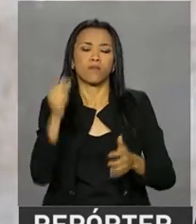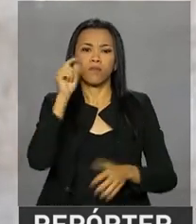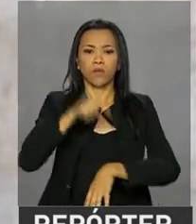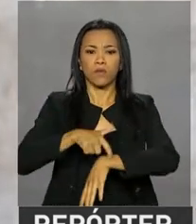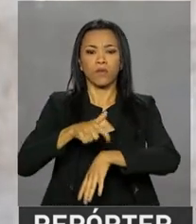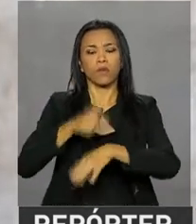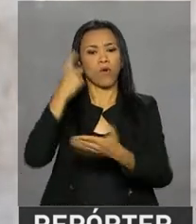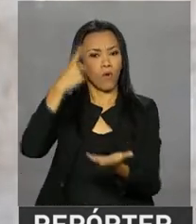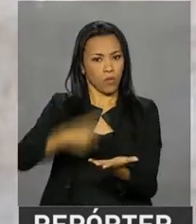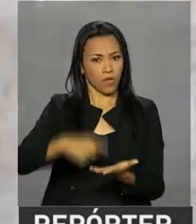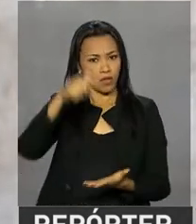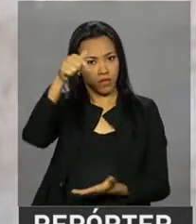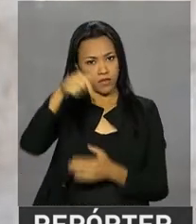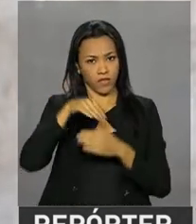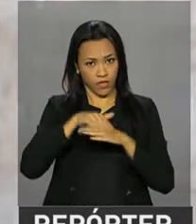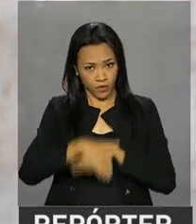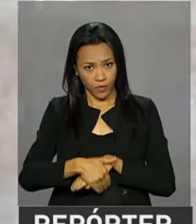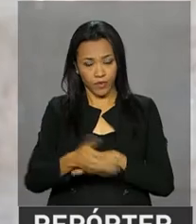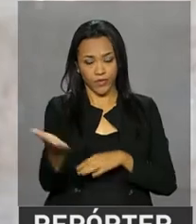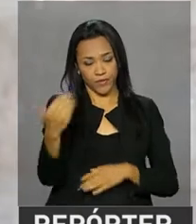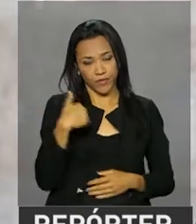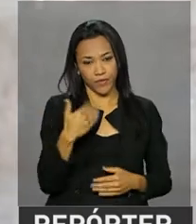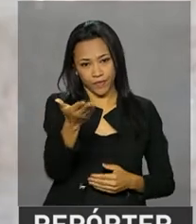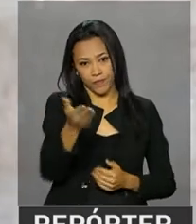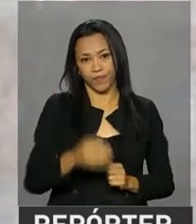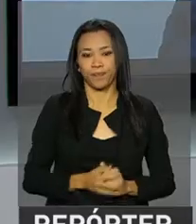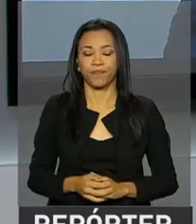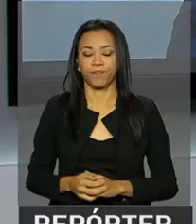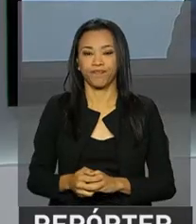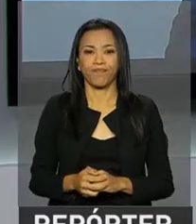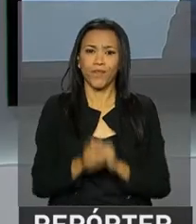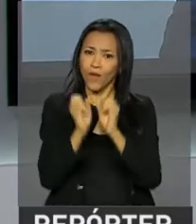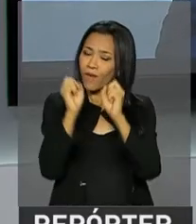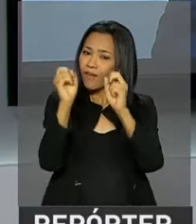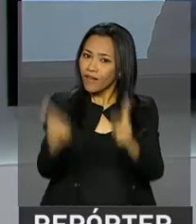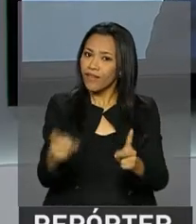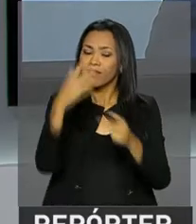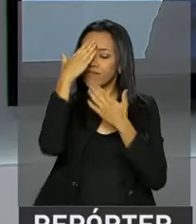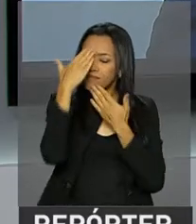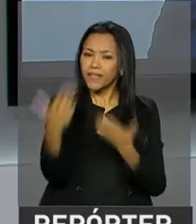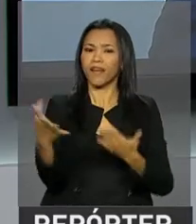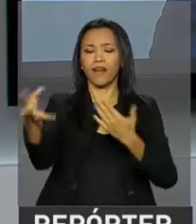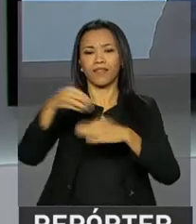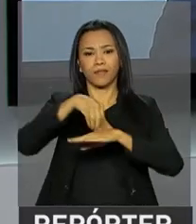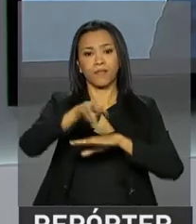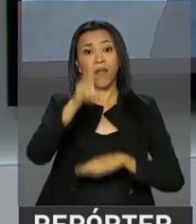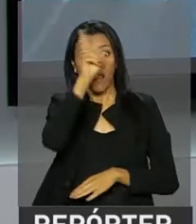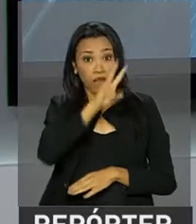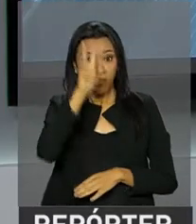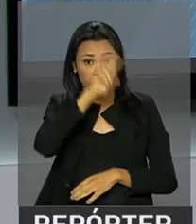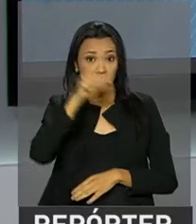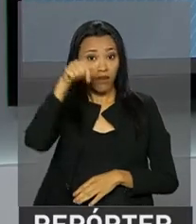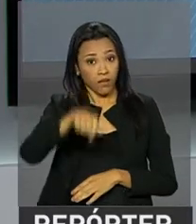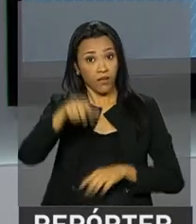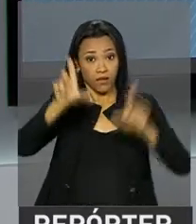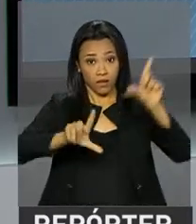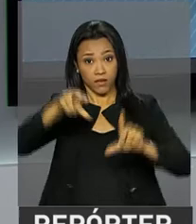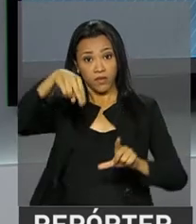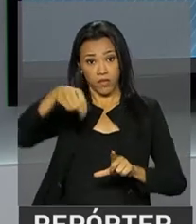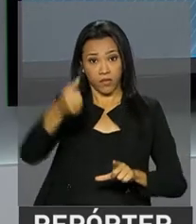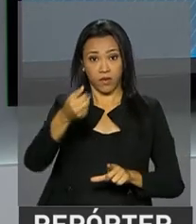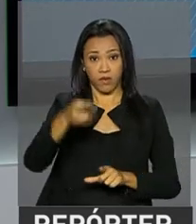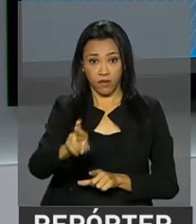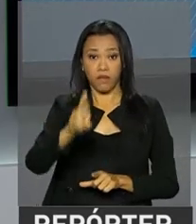7 horas da noite pode com vocês tudo lindo toque joão pedro bigardi pelas suas informações lembrando que a tv nbr e vai transmitir